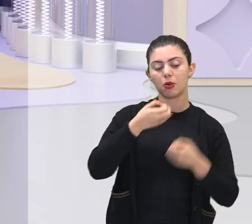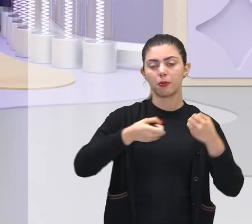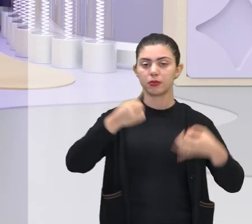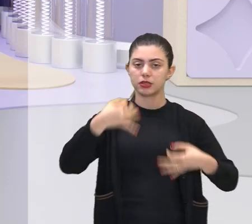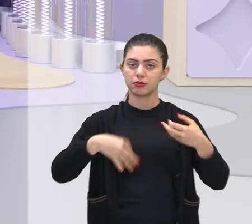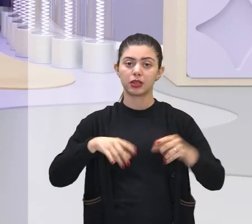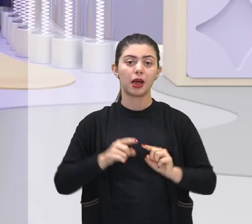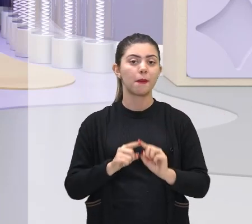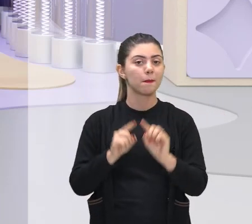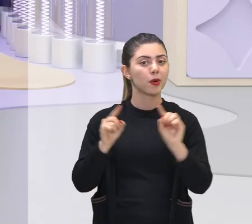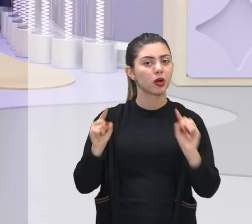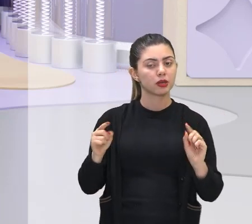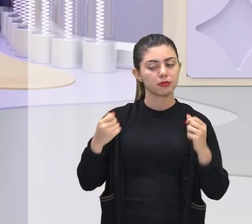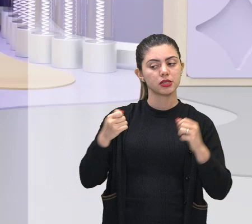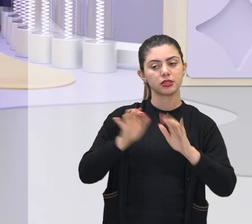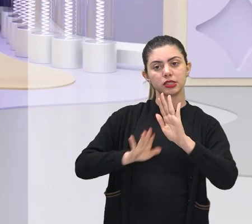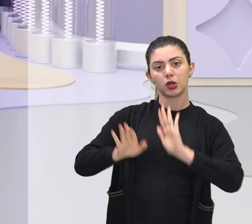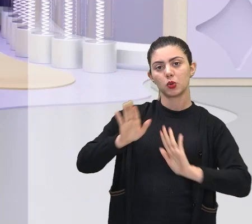ao mesmo tempo